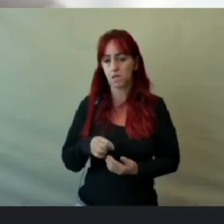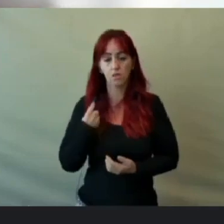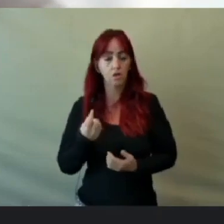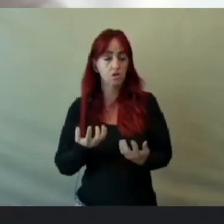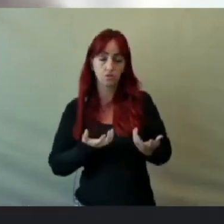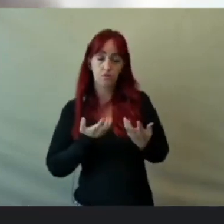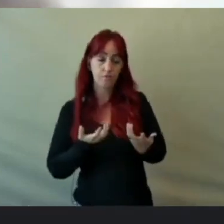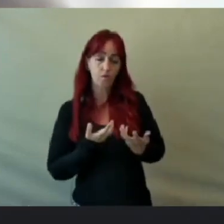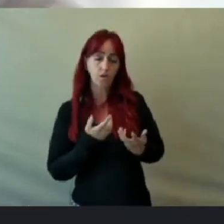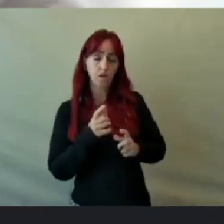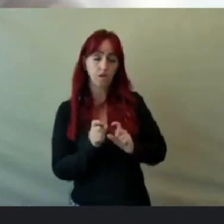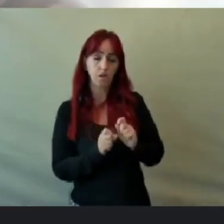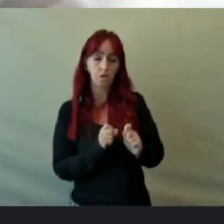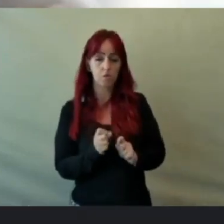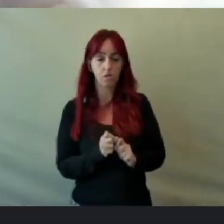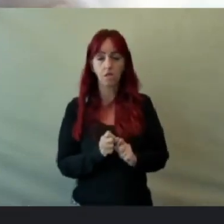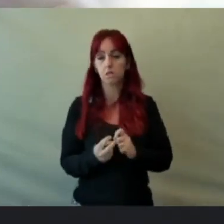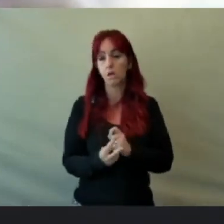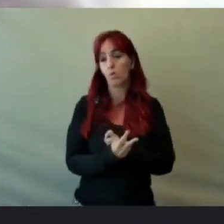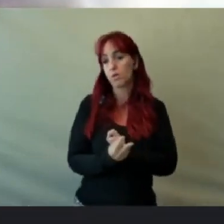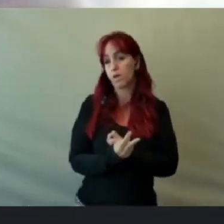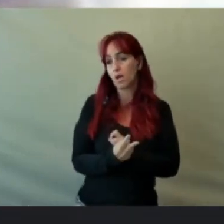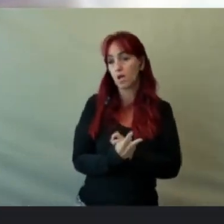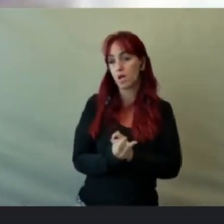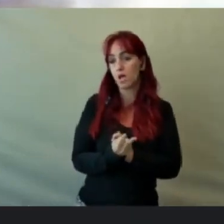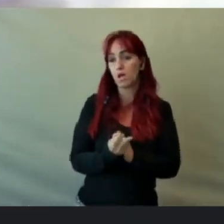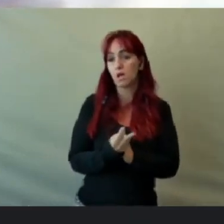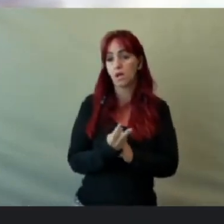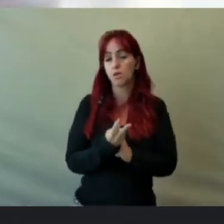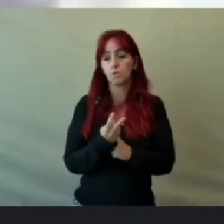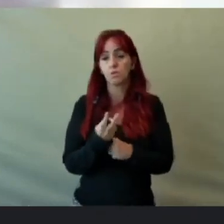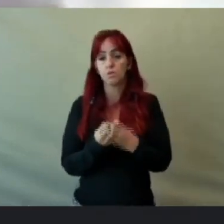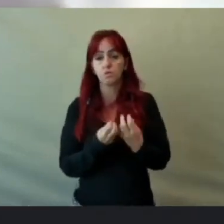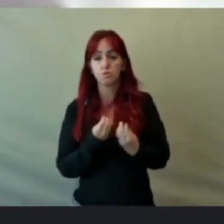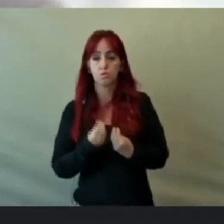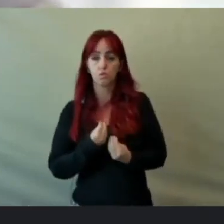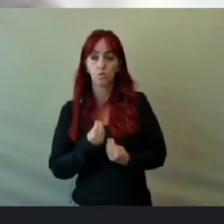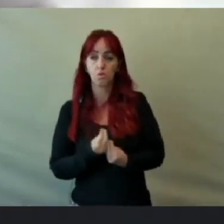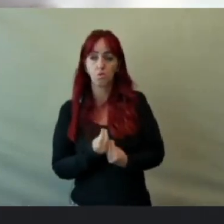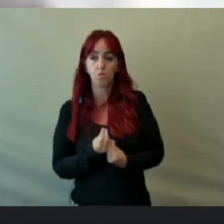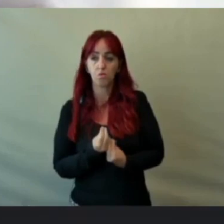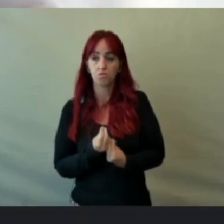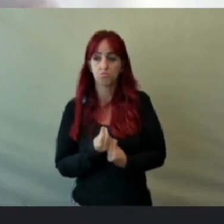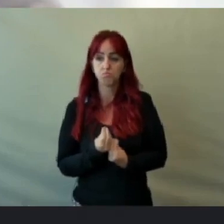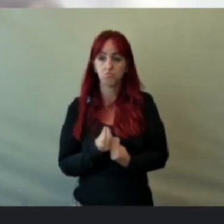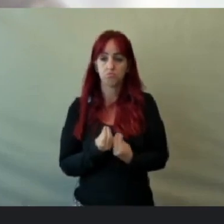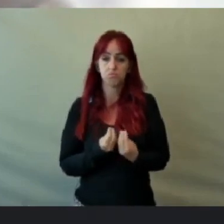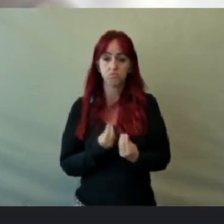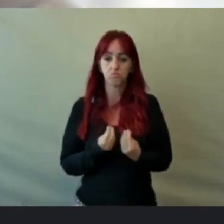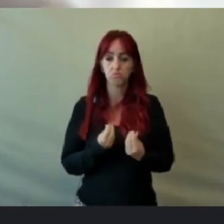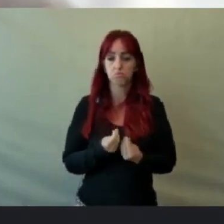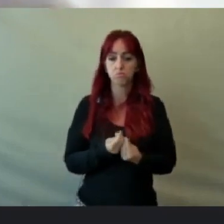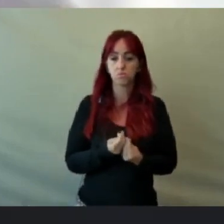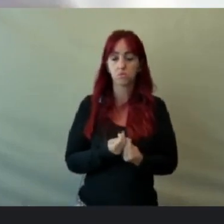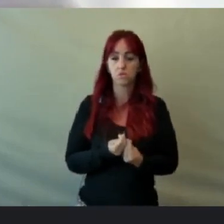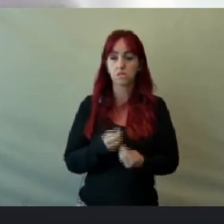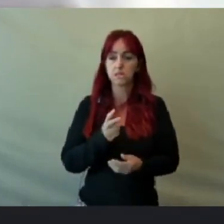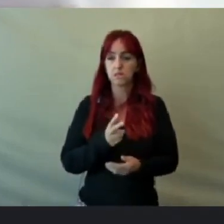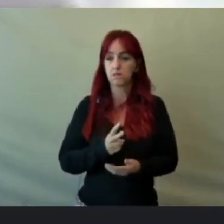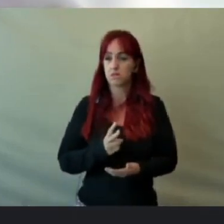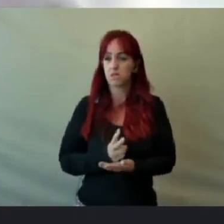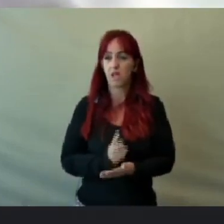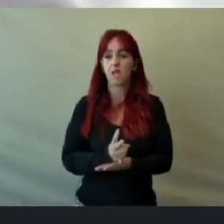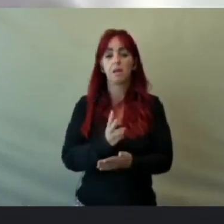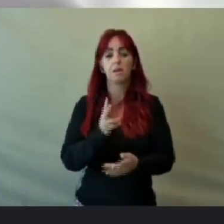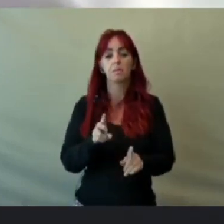ser cuidado de uma forma muito burocrática muito asséptica no sentido de pouco